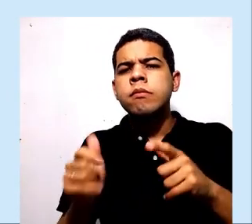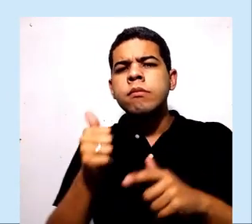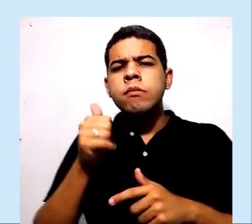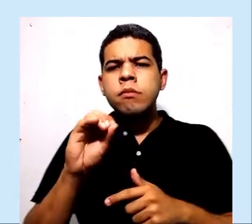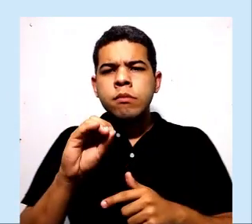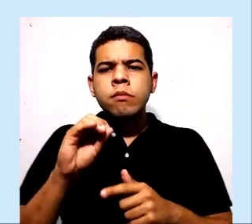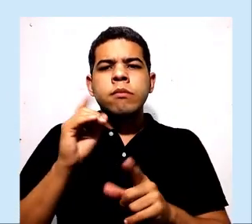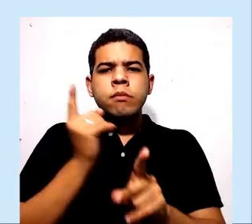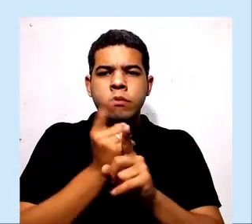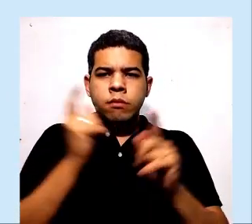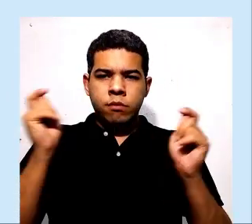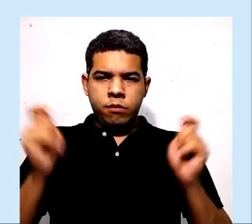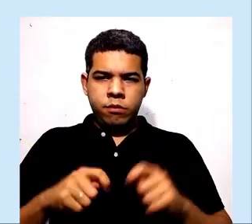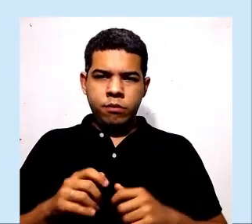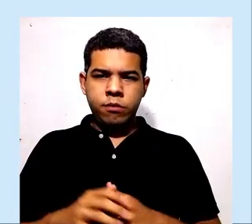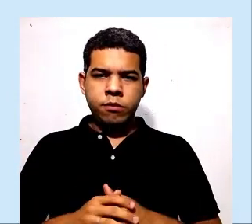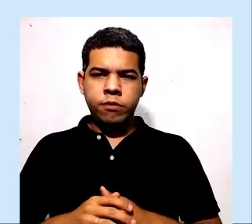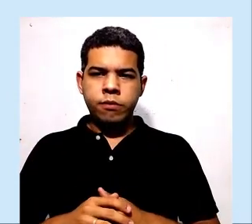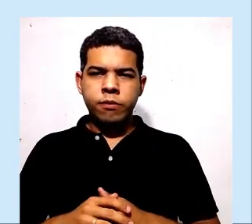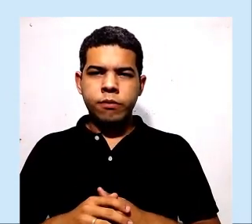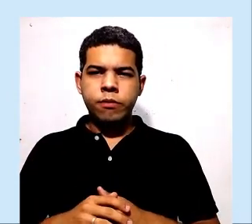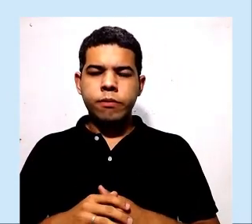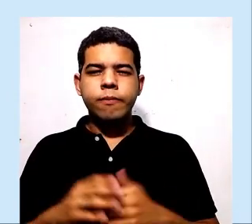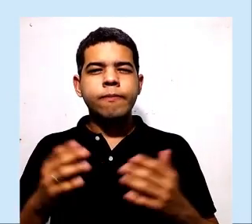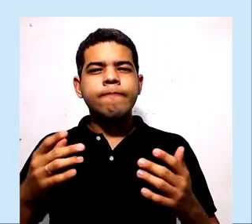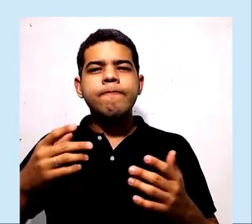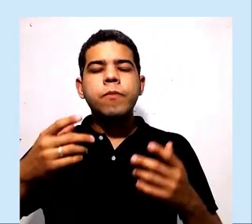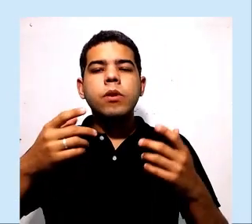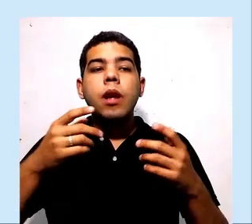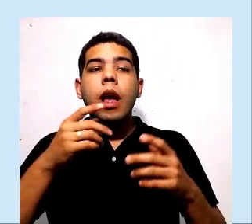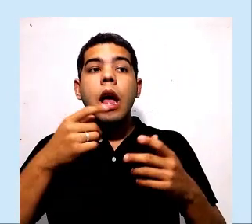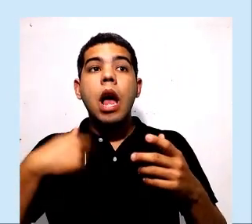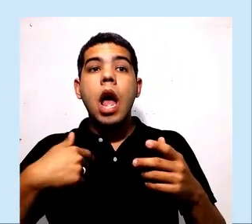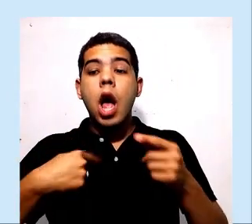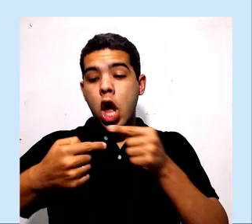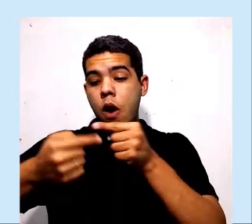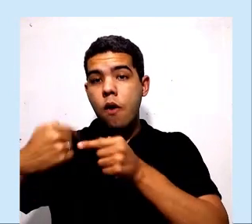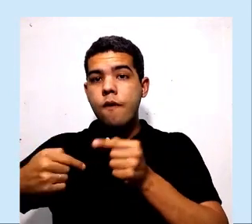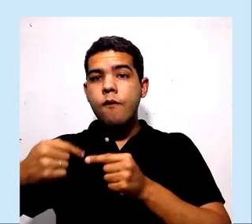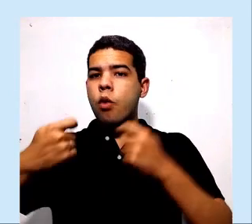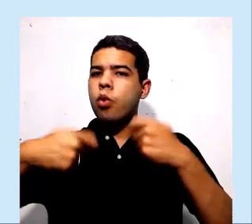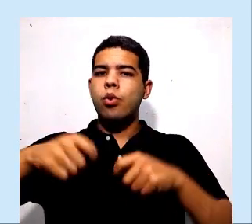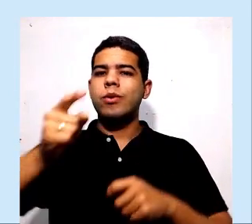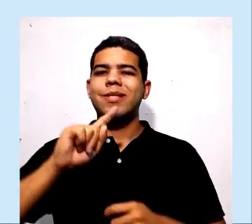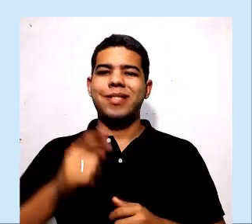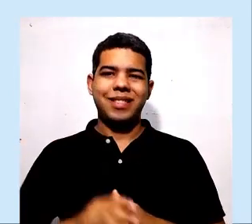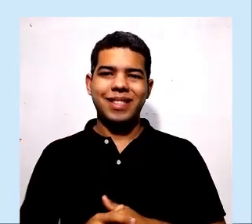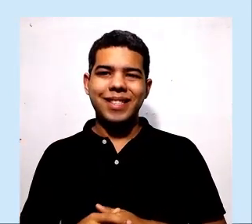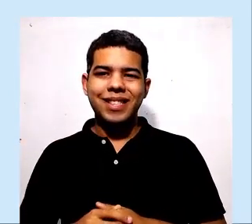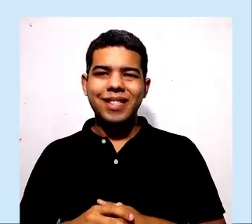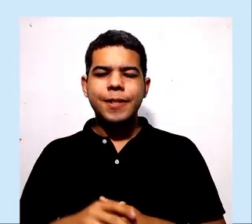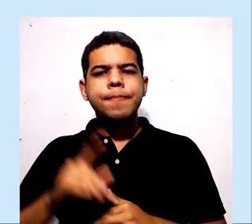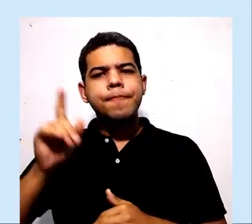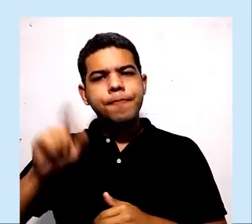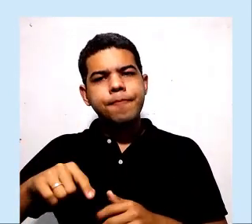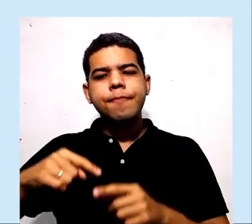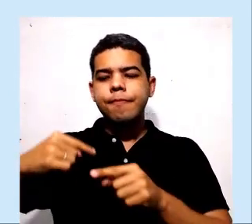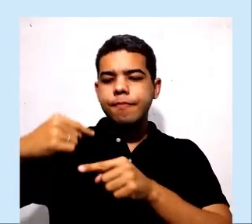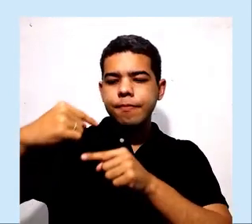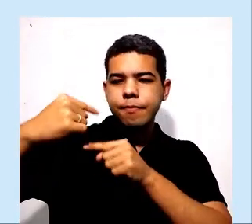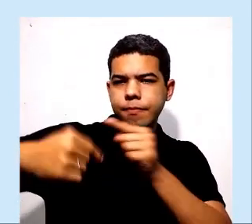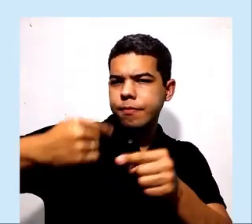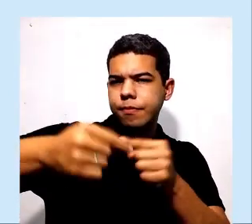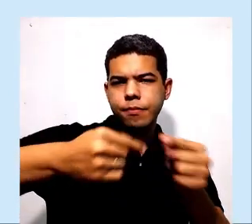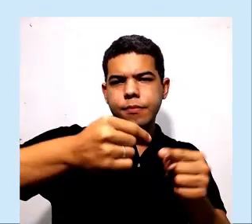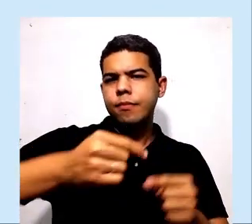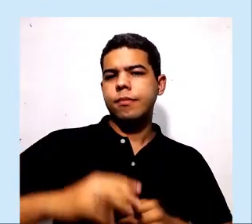você encontra a quantidade de elementos. Então, não precisa recorrer ao termo anterior. Então, é sequência